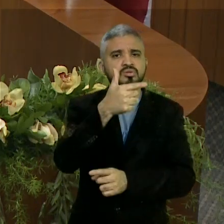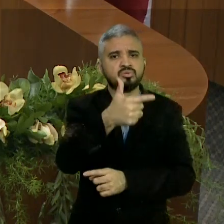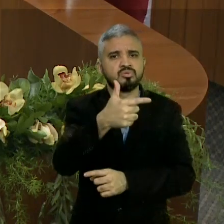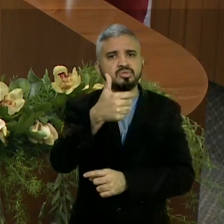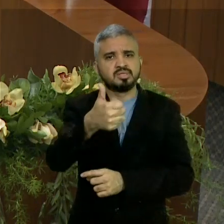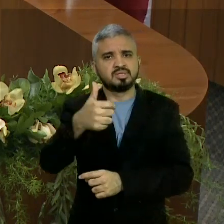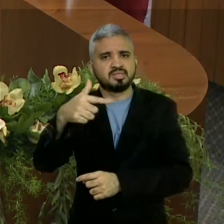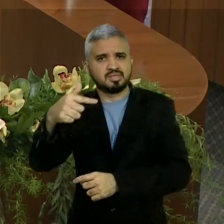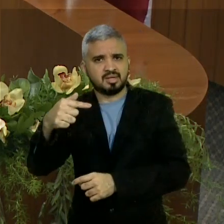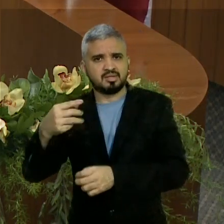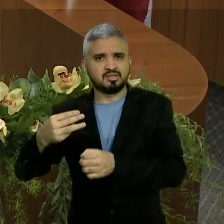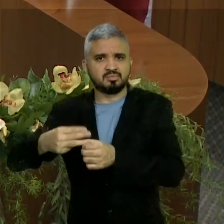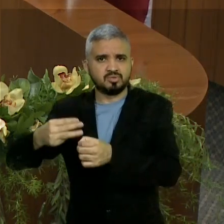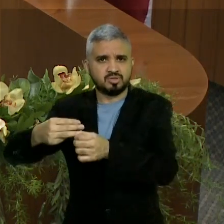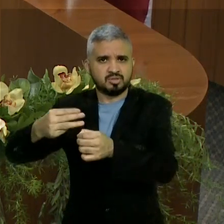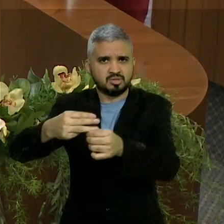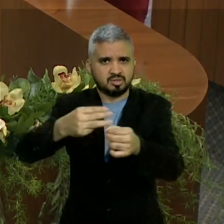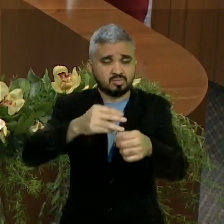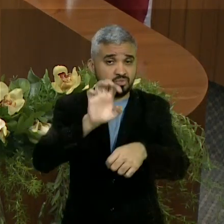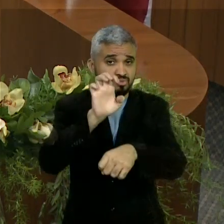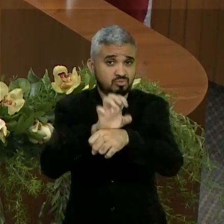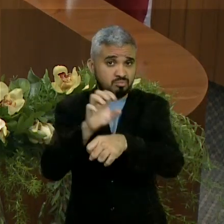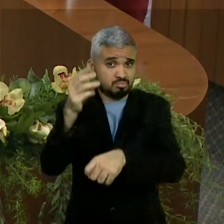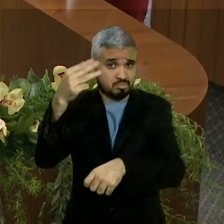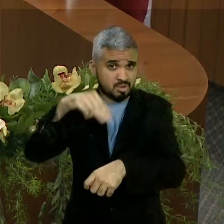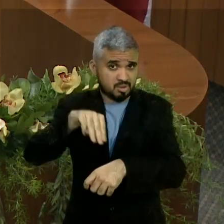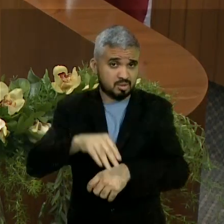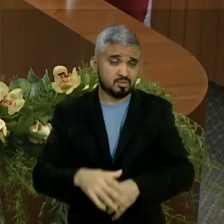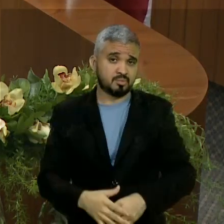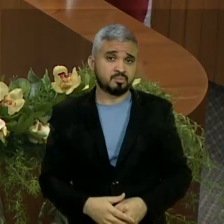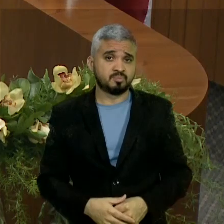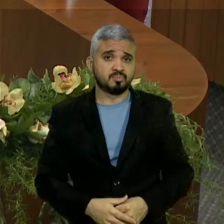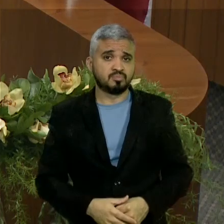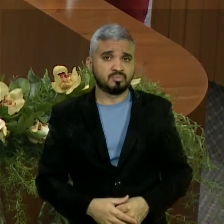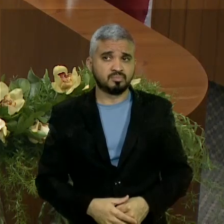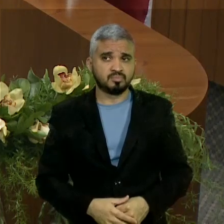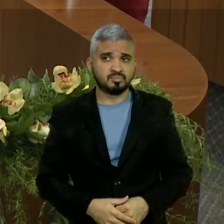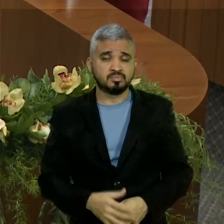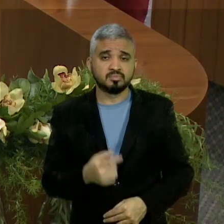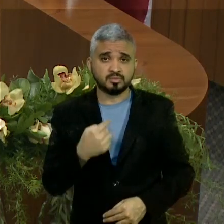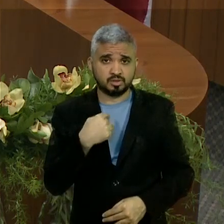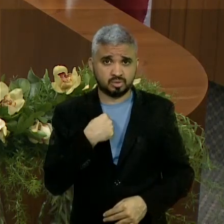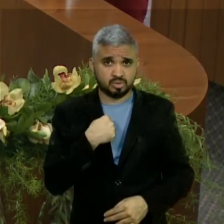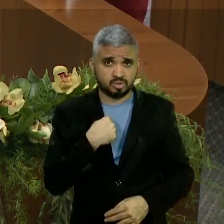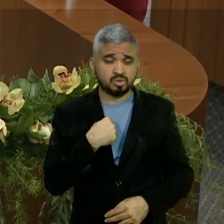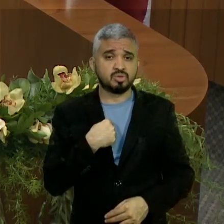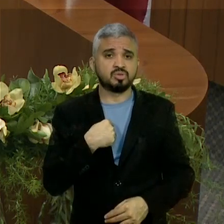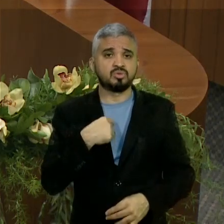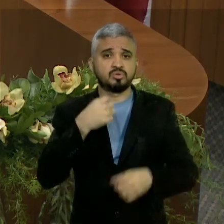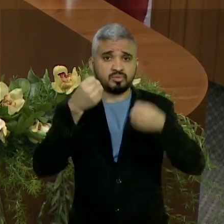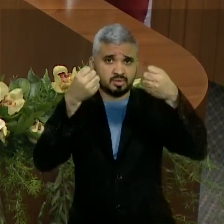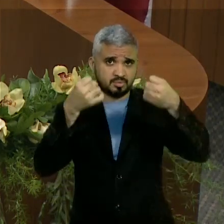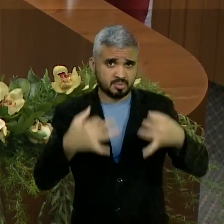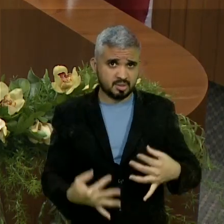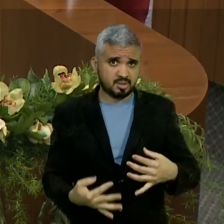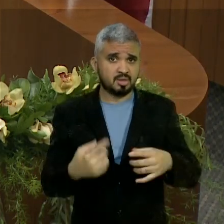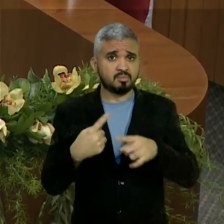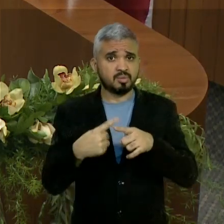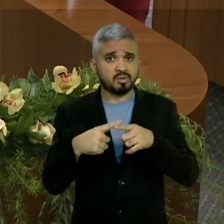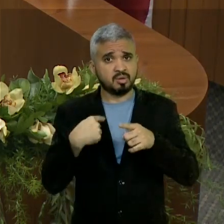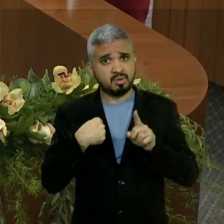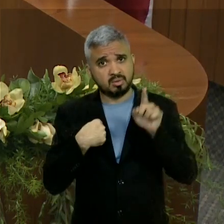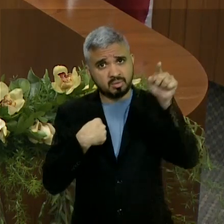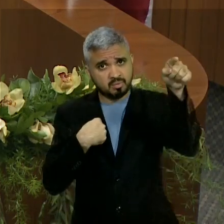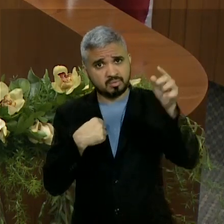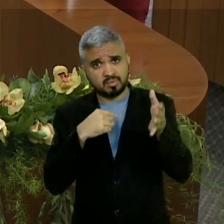Maranhão e finalizo mesmo dizendo que fiz questão de fazer referência aos meses que passei na Secretaria de Brasília para dizer que Cumpri